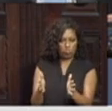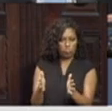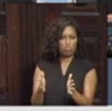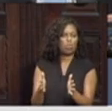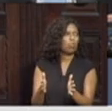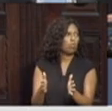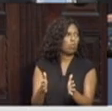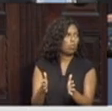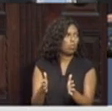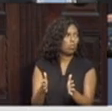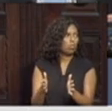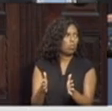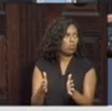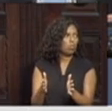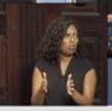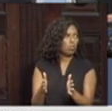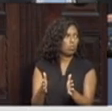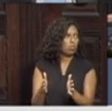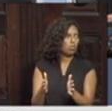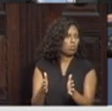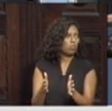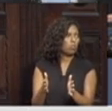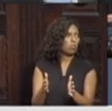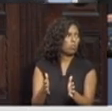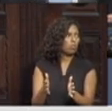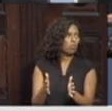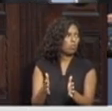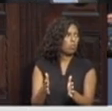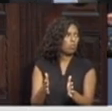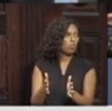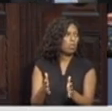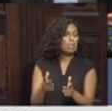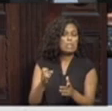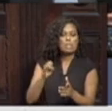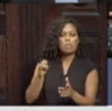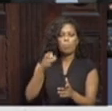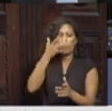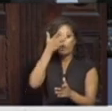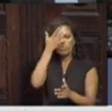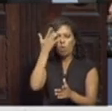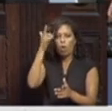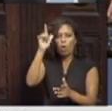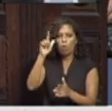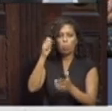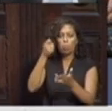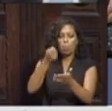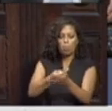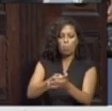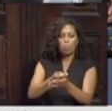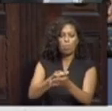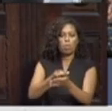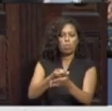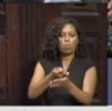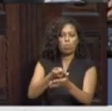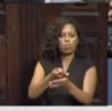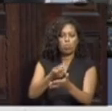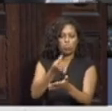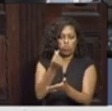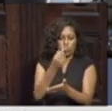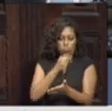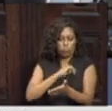o que falta, em fevereiro a empresa não recebeu mesmo, porque falta trazer os certificados de nada consta do CND para